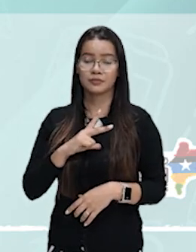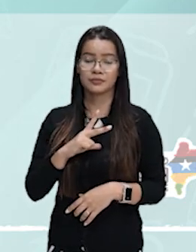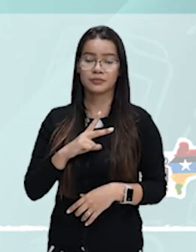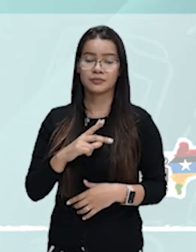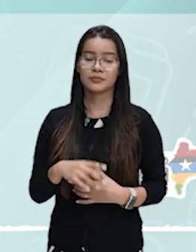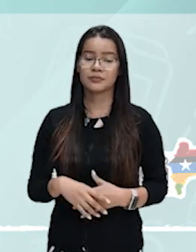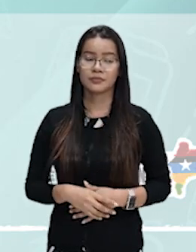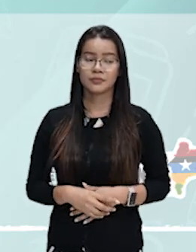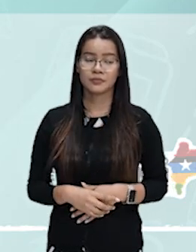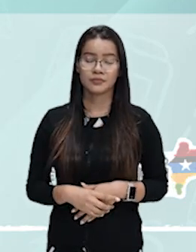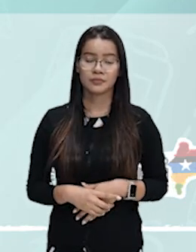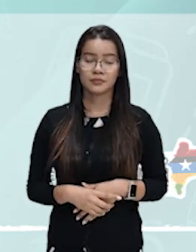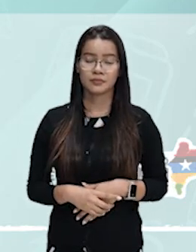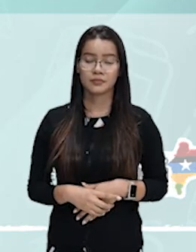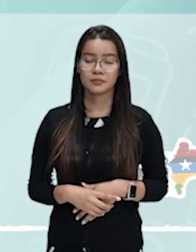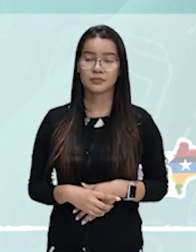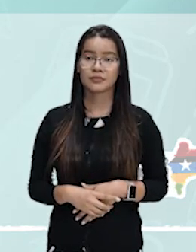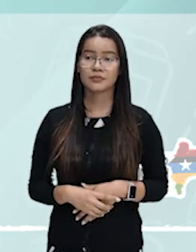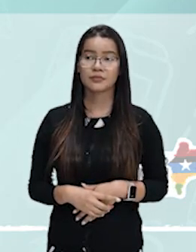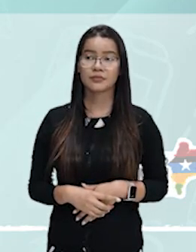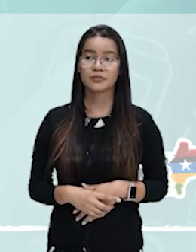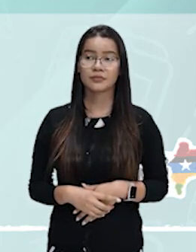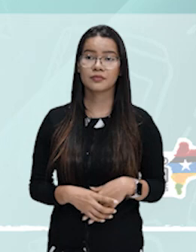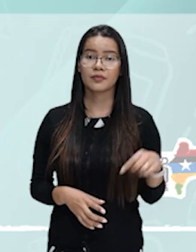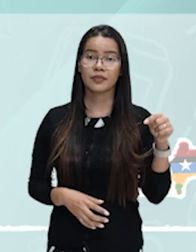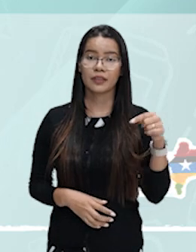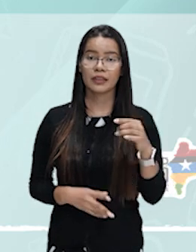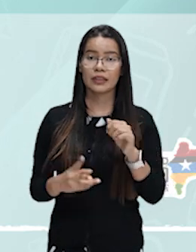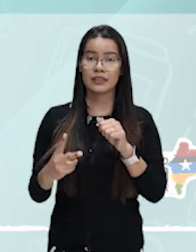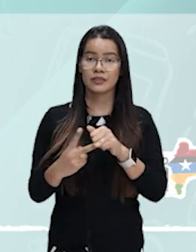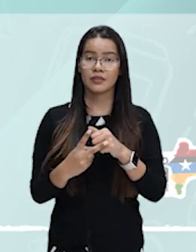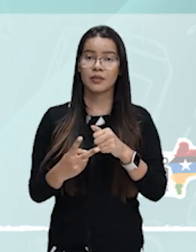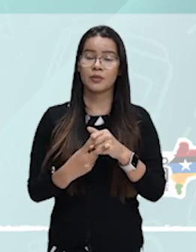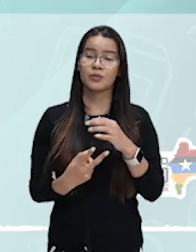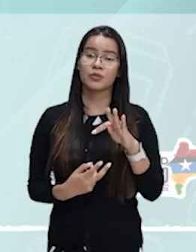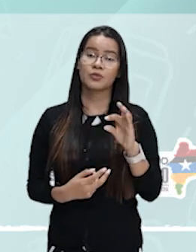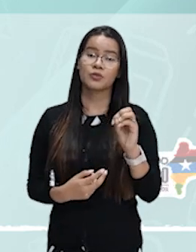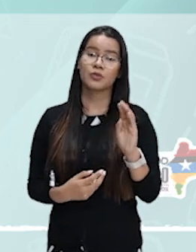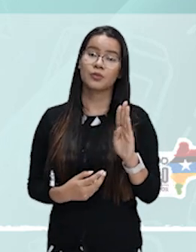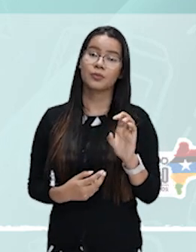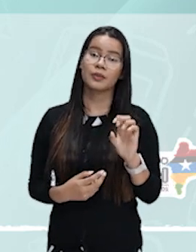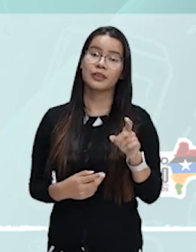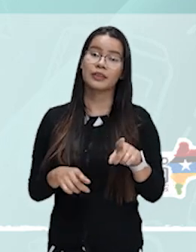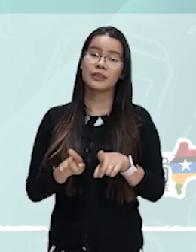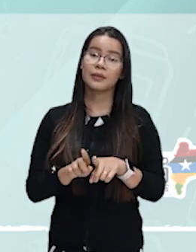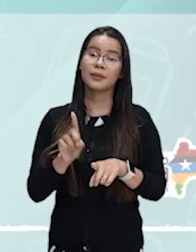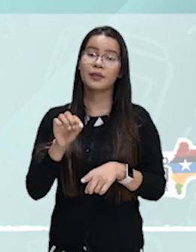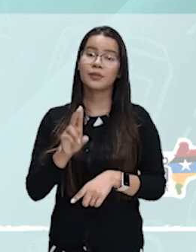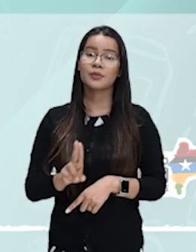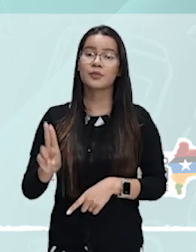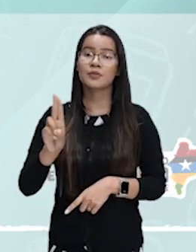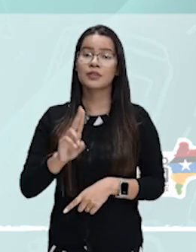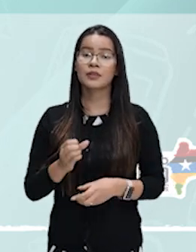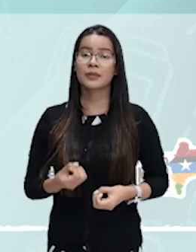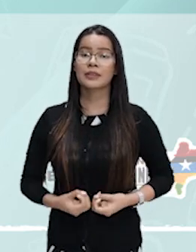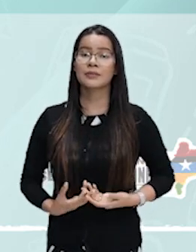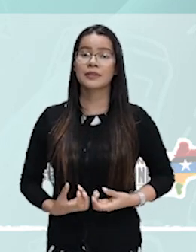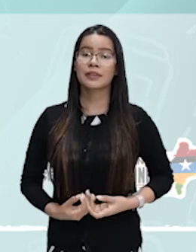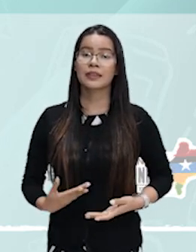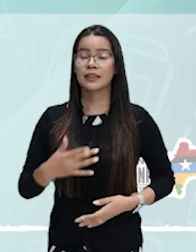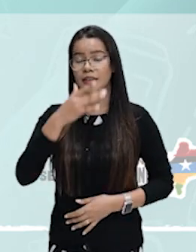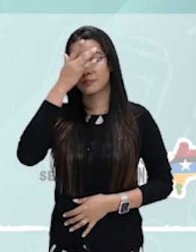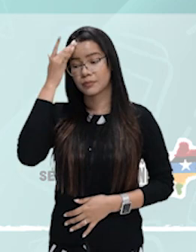indicates that someone or something exists. Esse verbo dare to be, ele também serve para expressar que alguém ou alguma